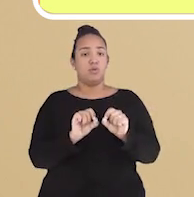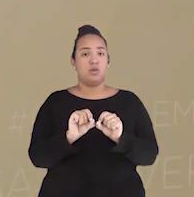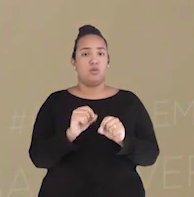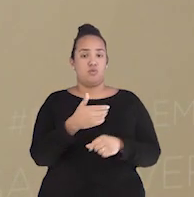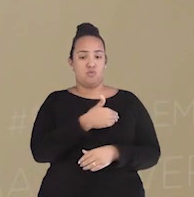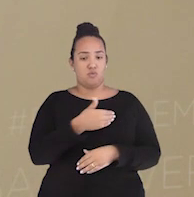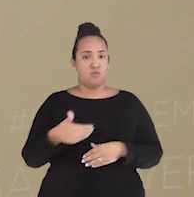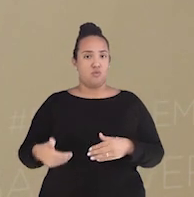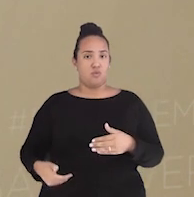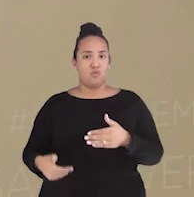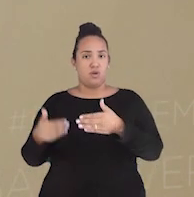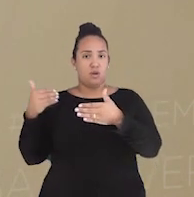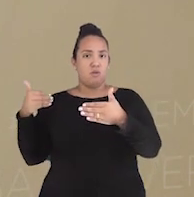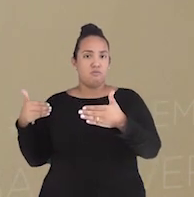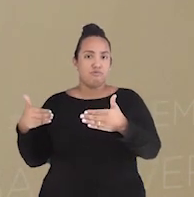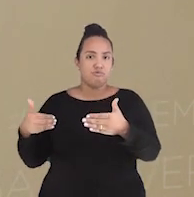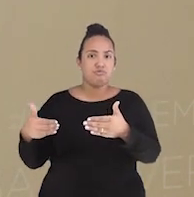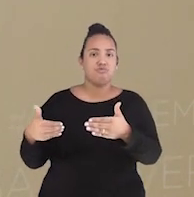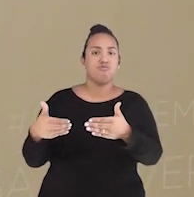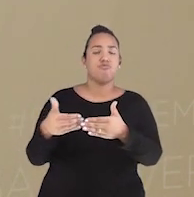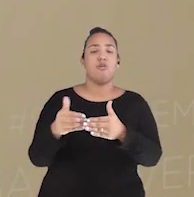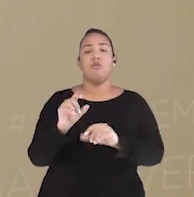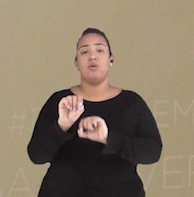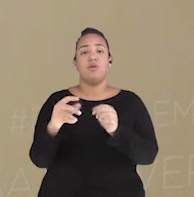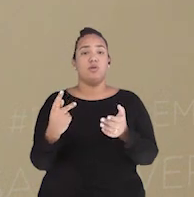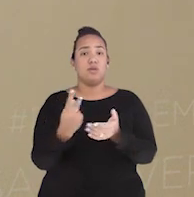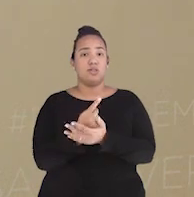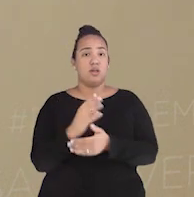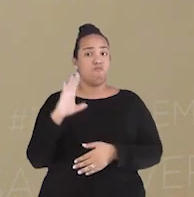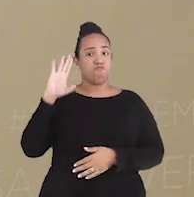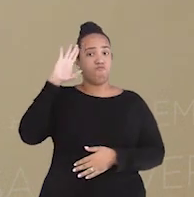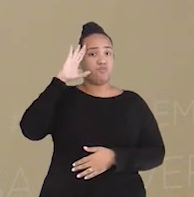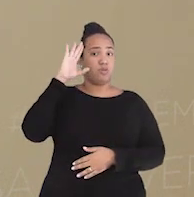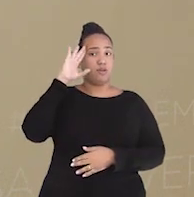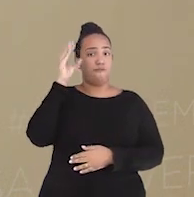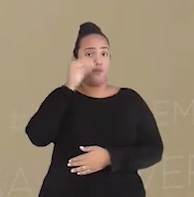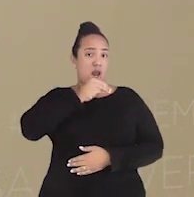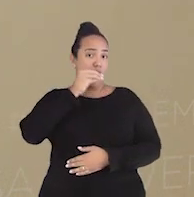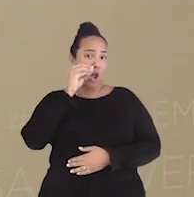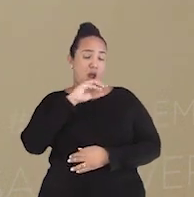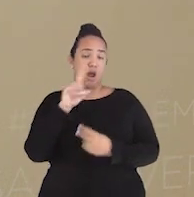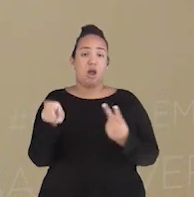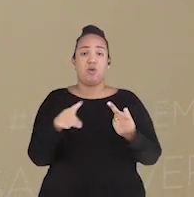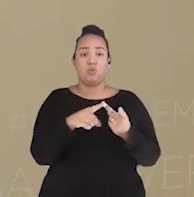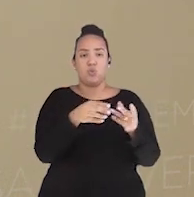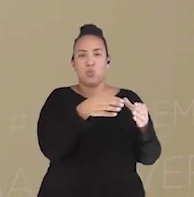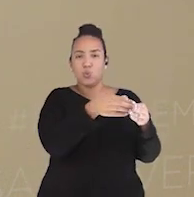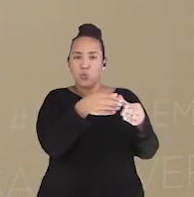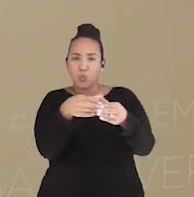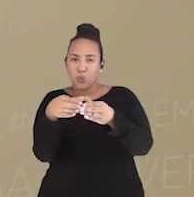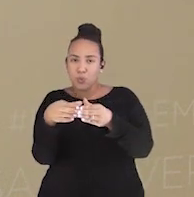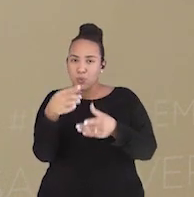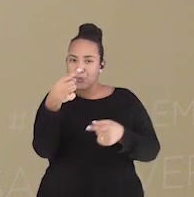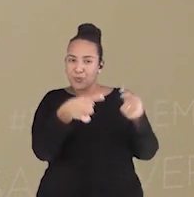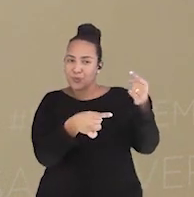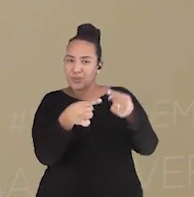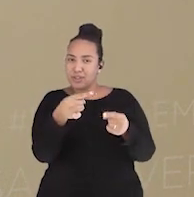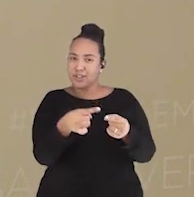longo para fazer reformas, enfraquecer os coronéis e eliminar as oligarquias da cena